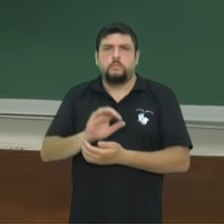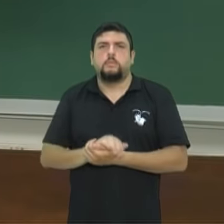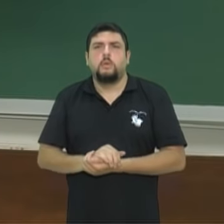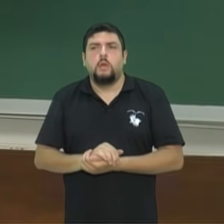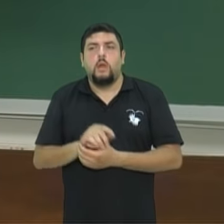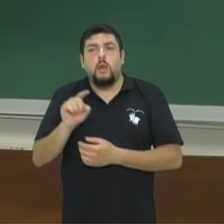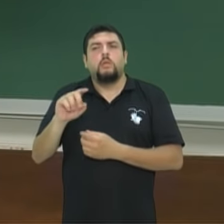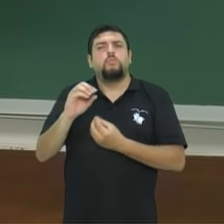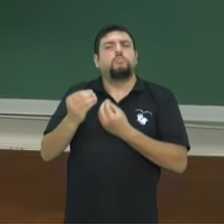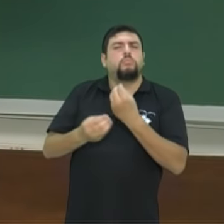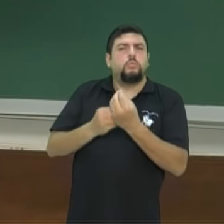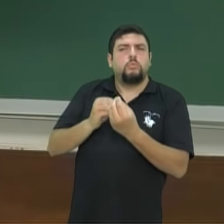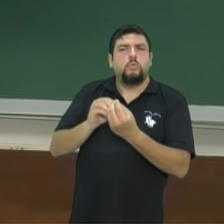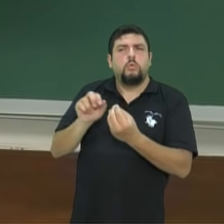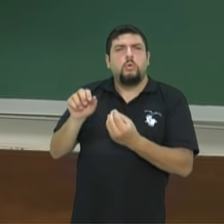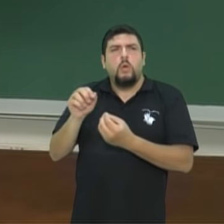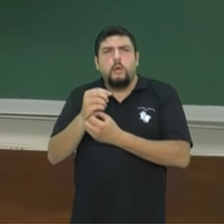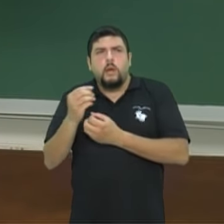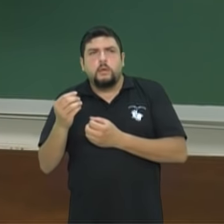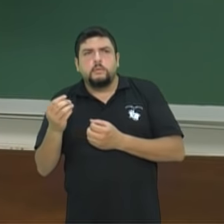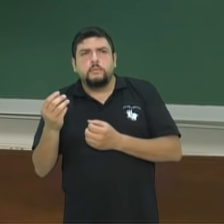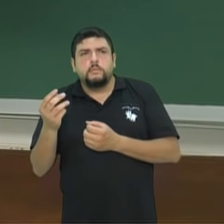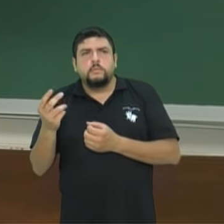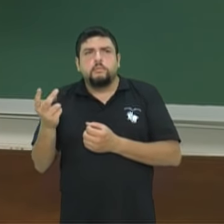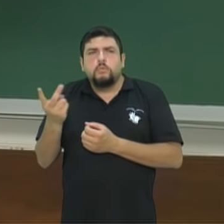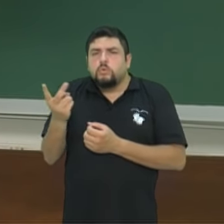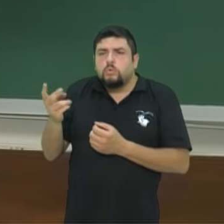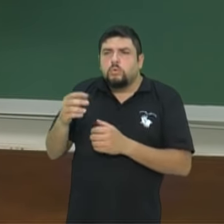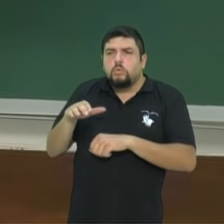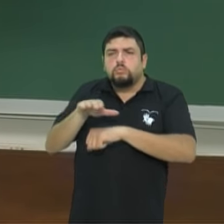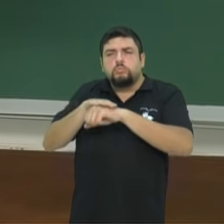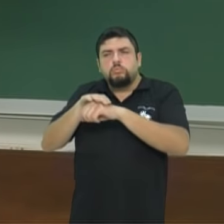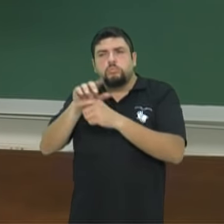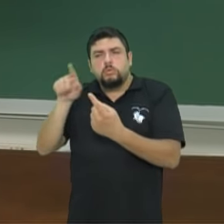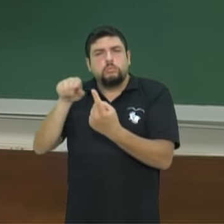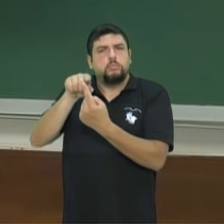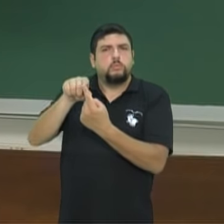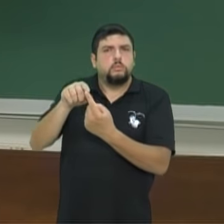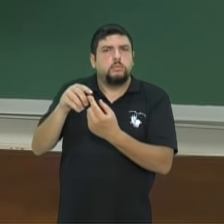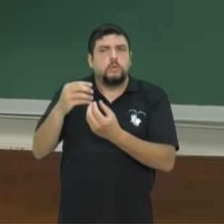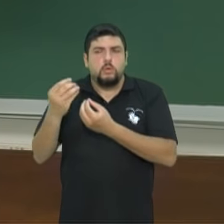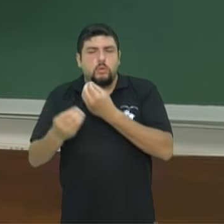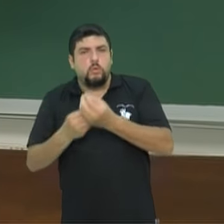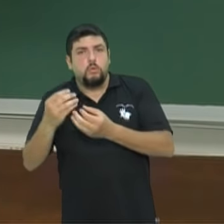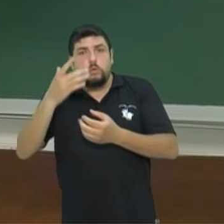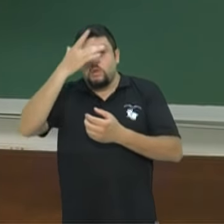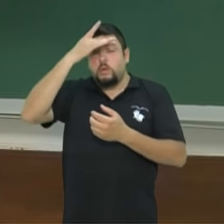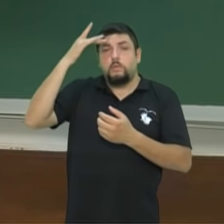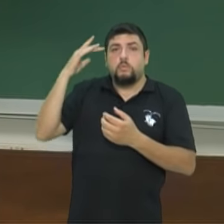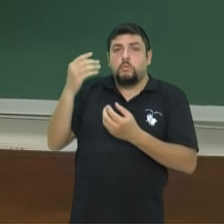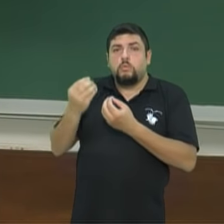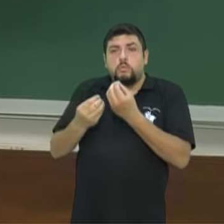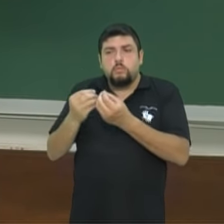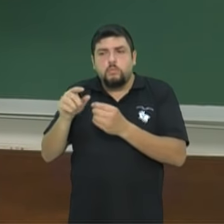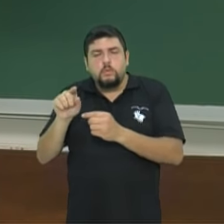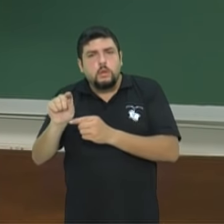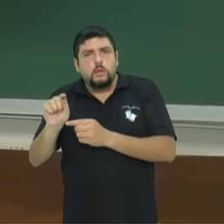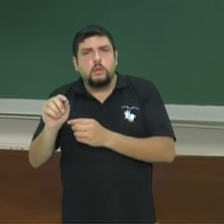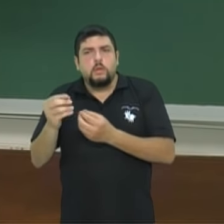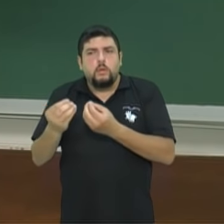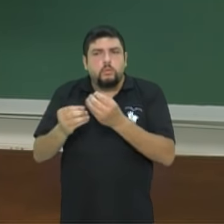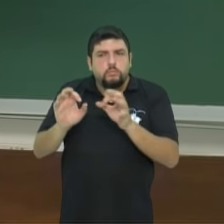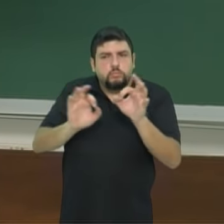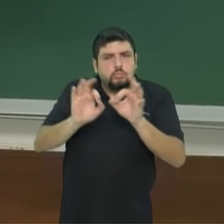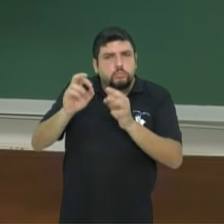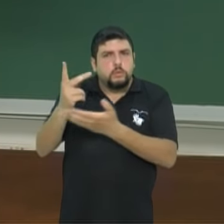qual foi a intenção pensada pela pessoa que elaborou a charge, né? Ou a tirinha,